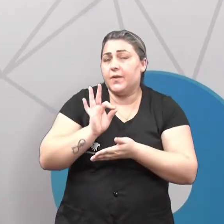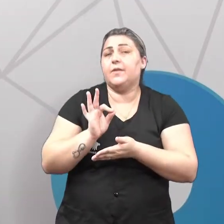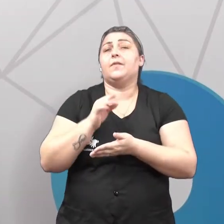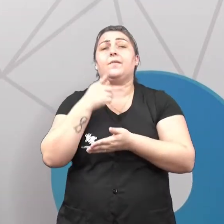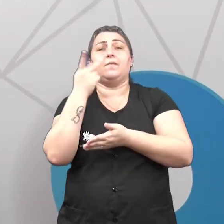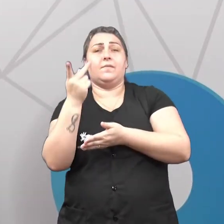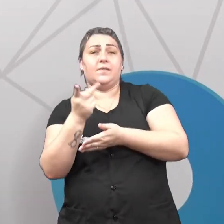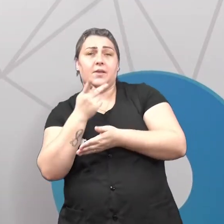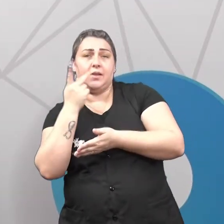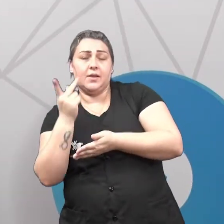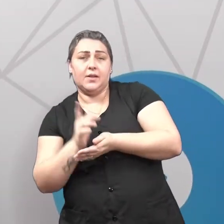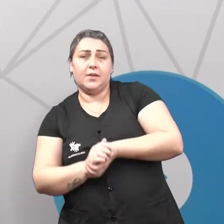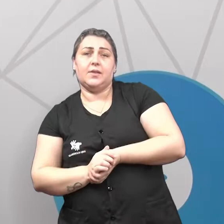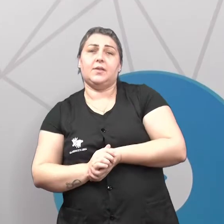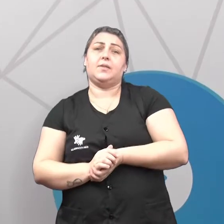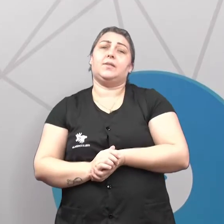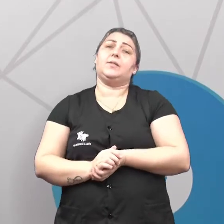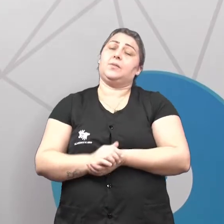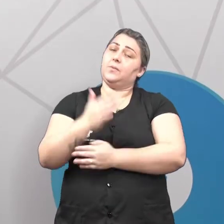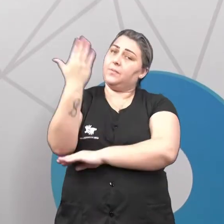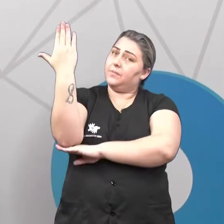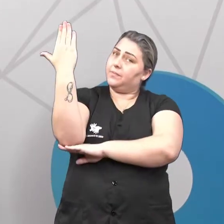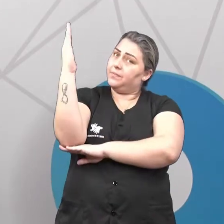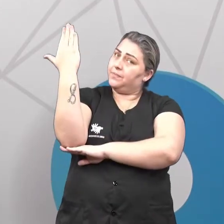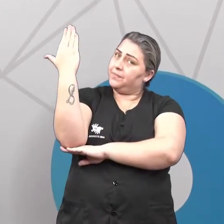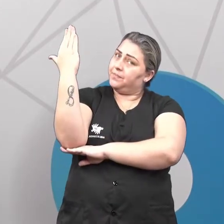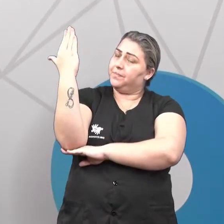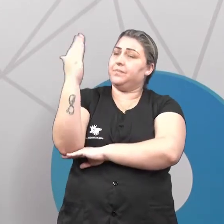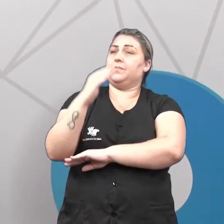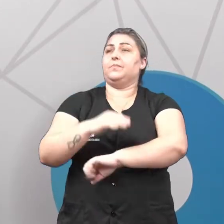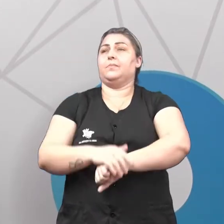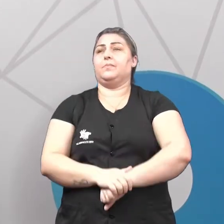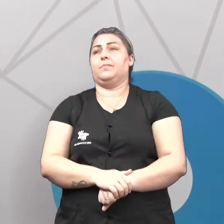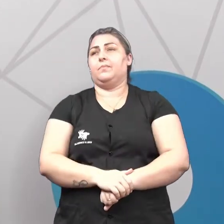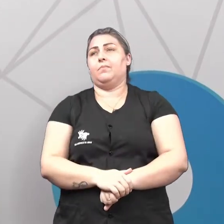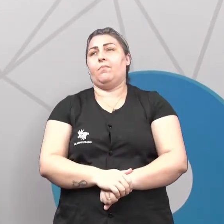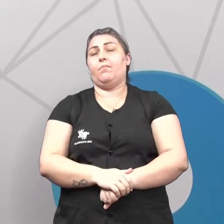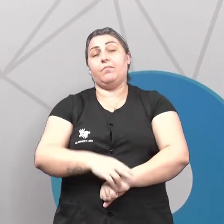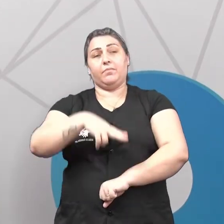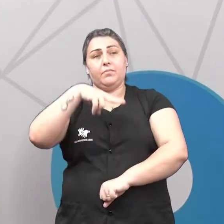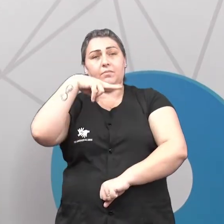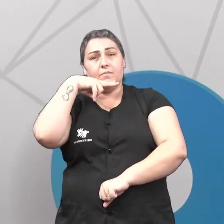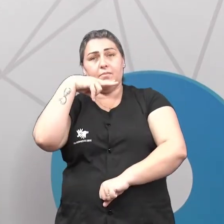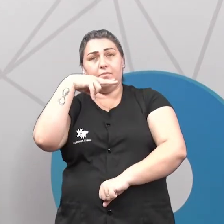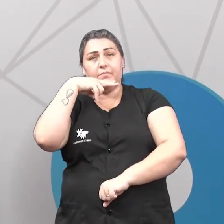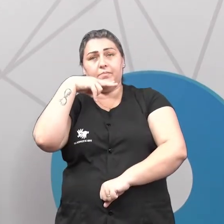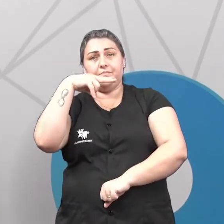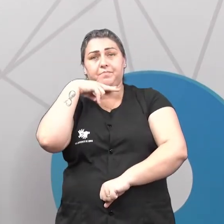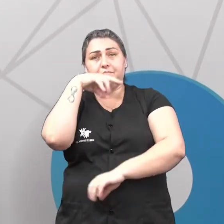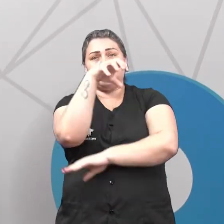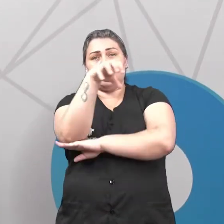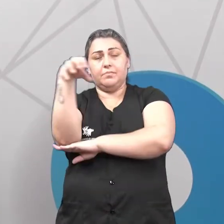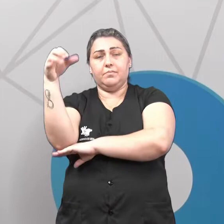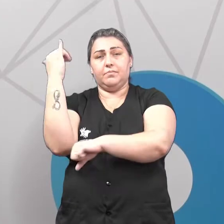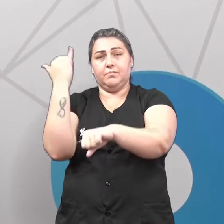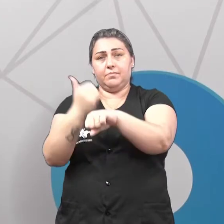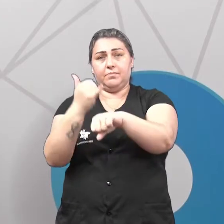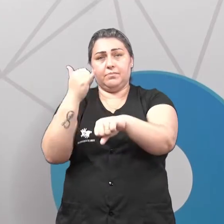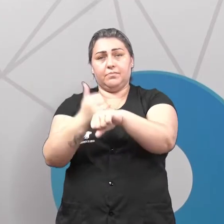falar praticamente do pau-brasil, da cana-de-açúcar e da pecuária e da